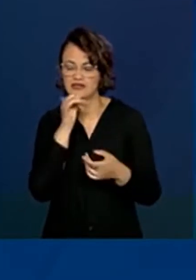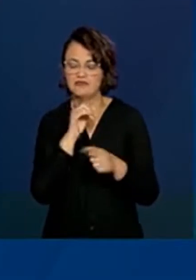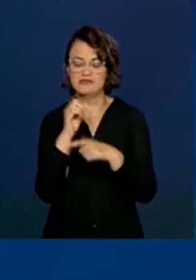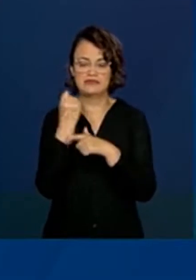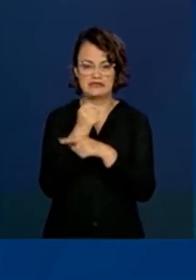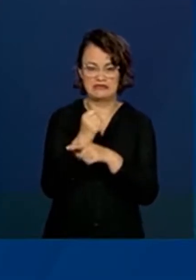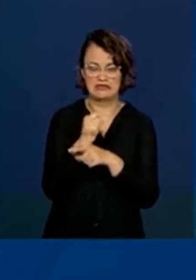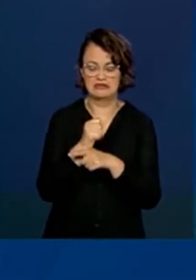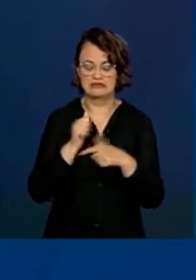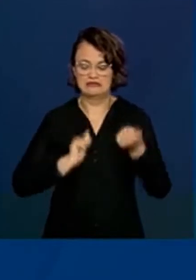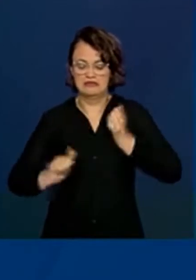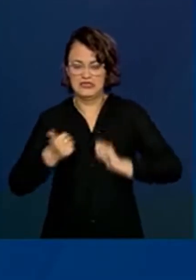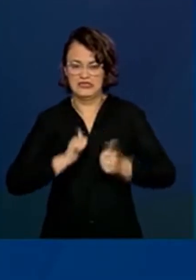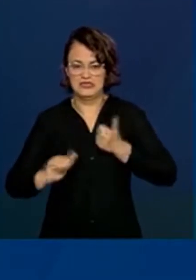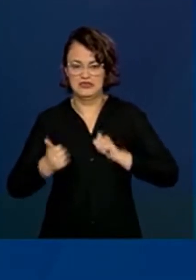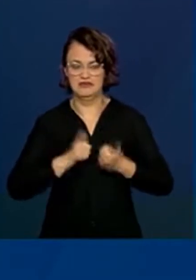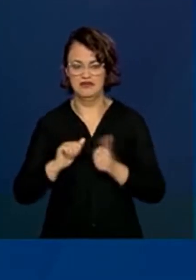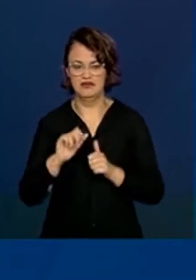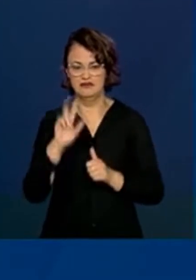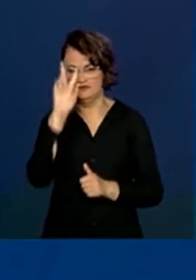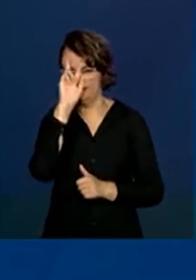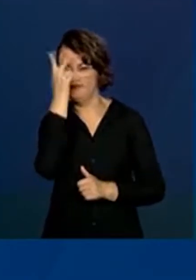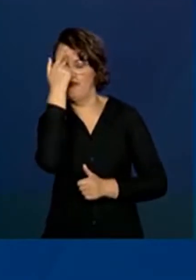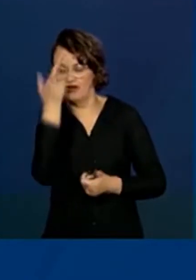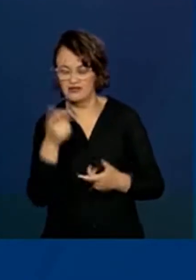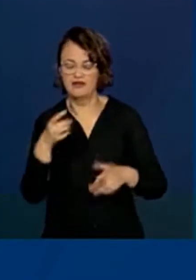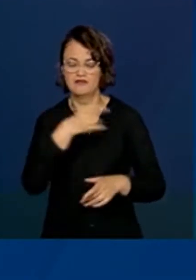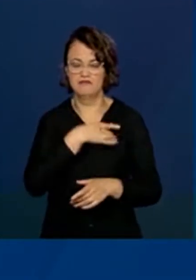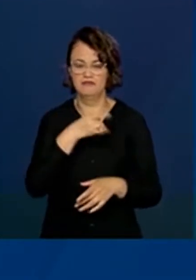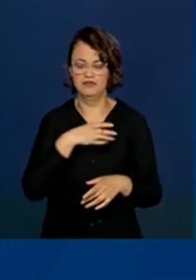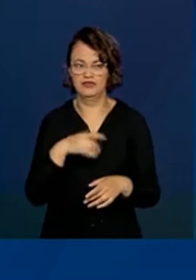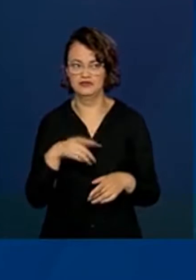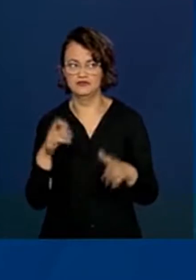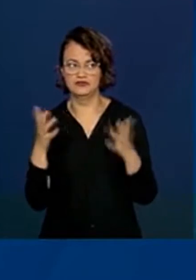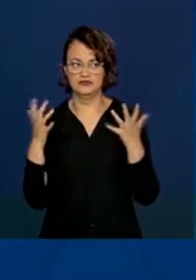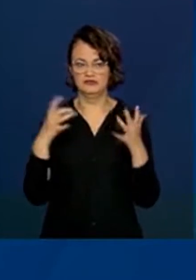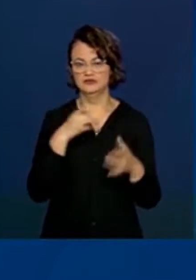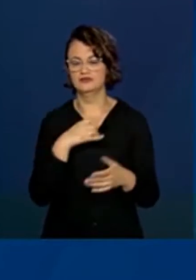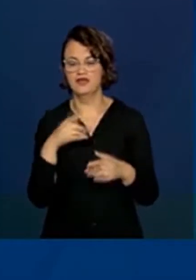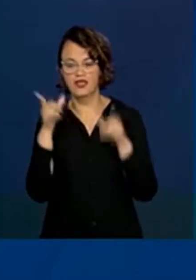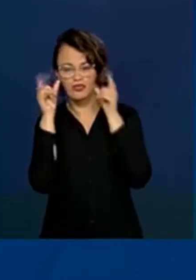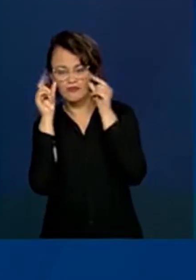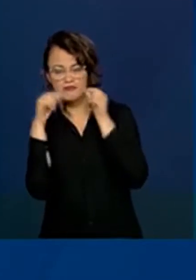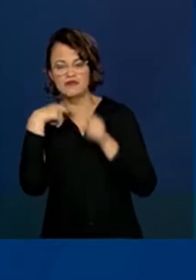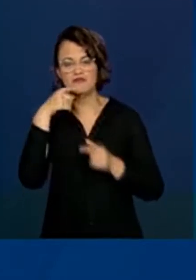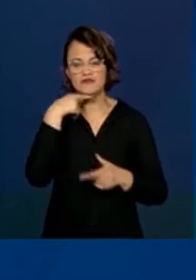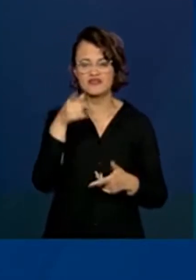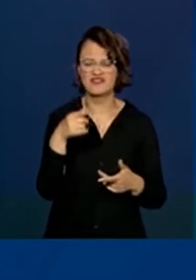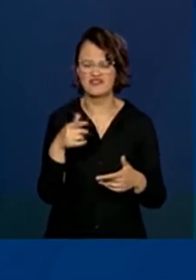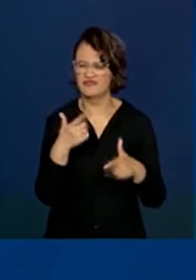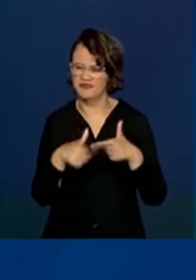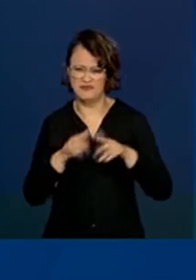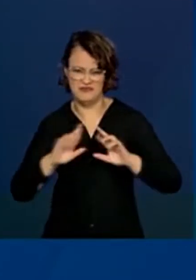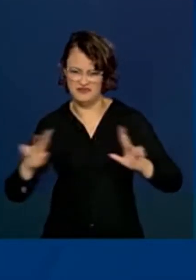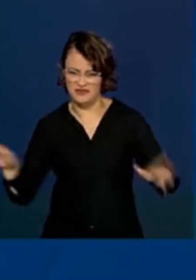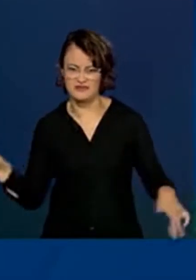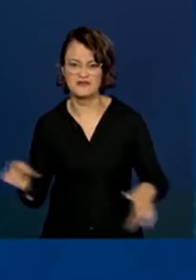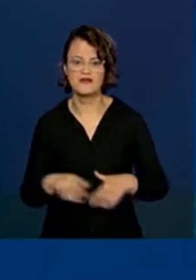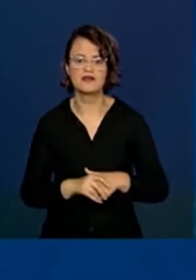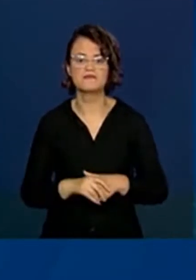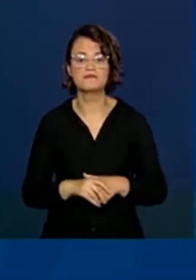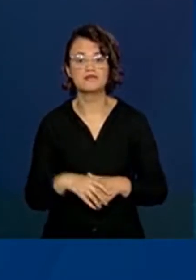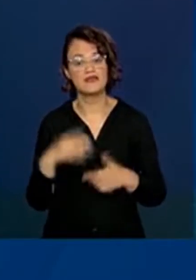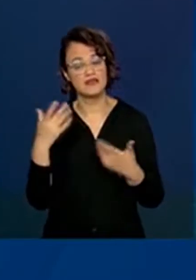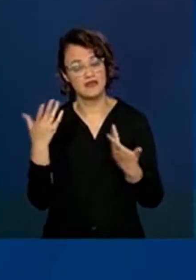estresse, ansiedade, transtorno bipolar, irritação, medo, paranoia, insônia, enfim, várias condições. Diante desse contexto,